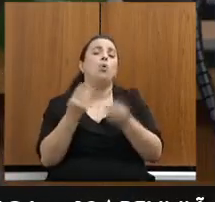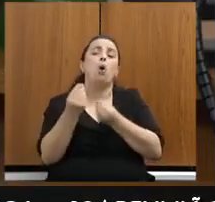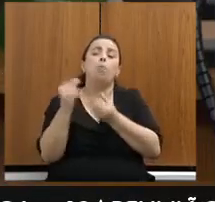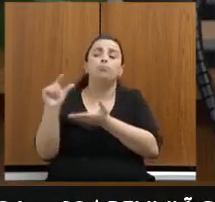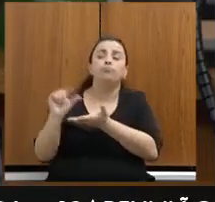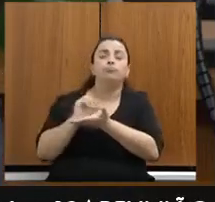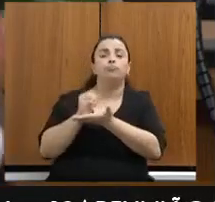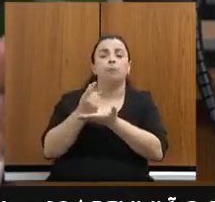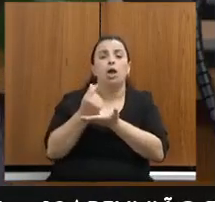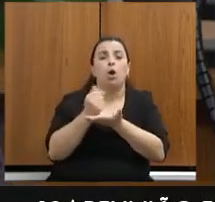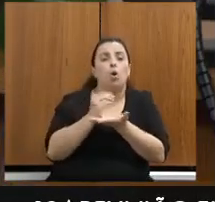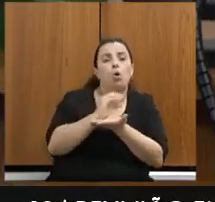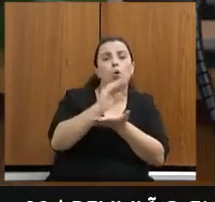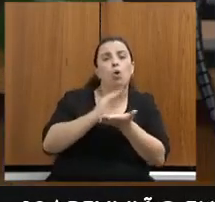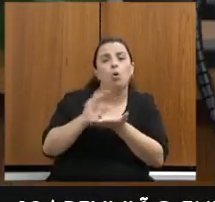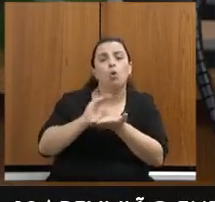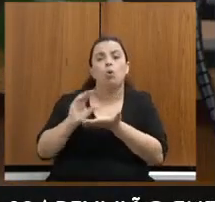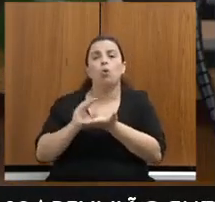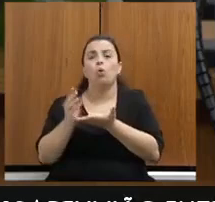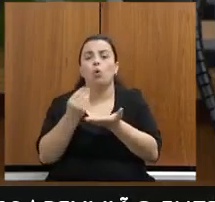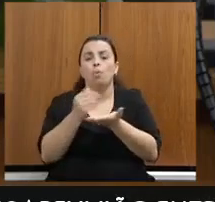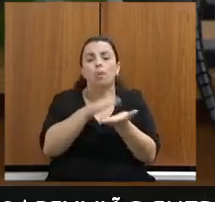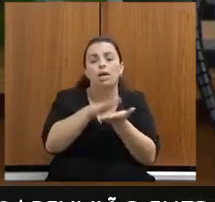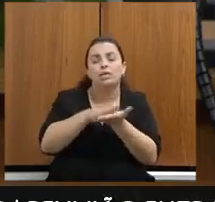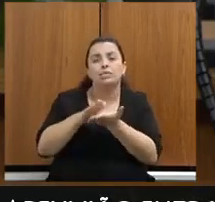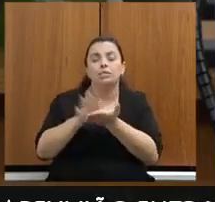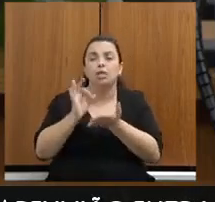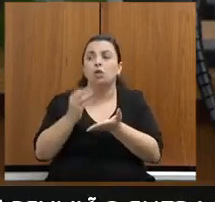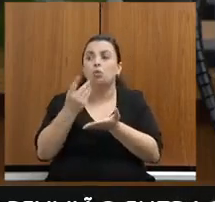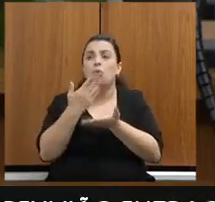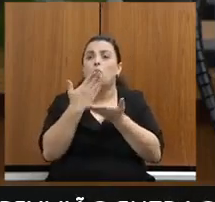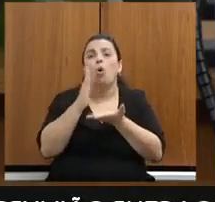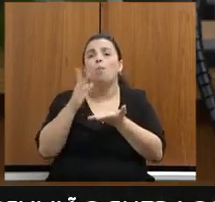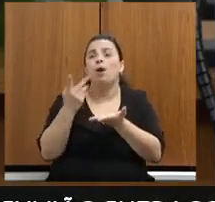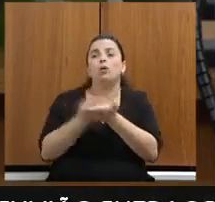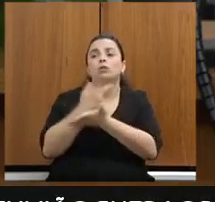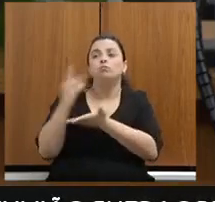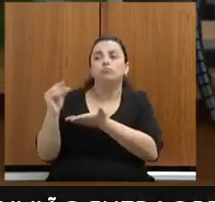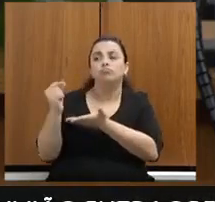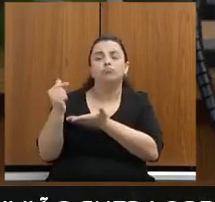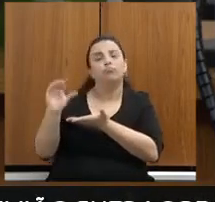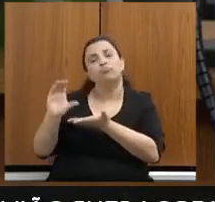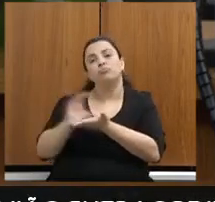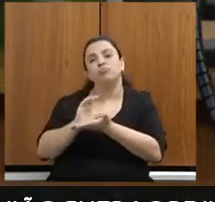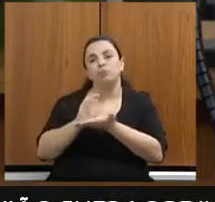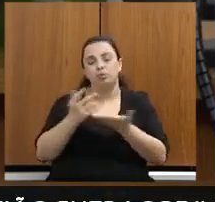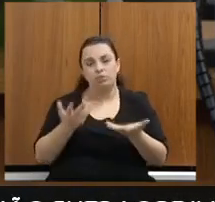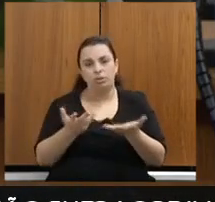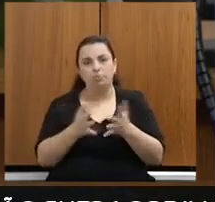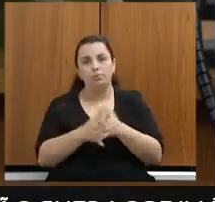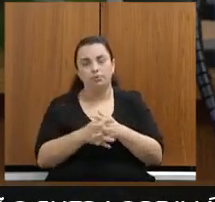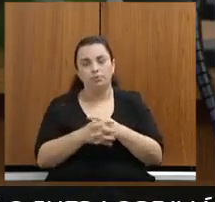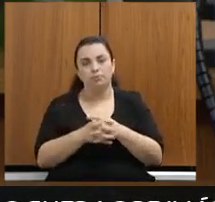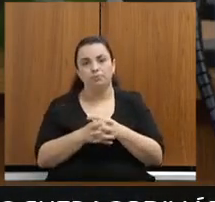é para que continue né Tenha um financiamento por fim só um